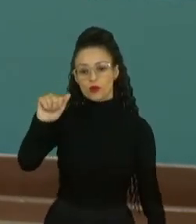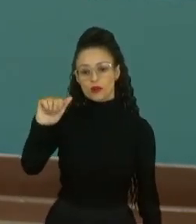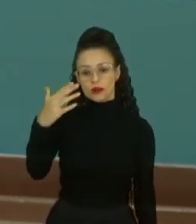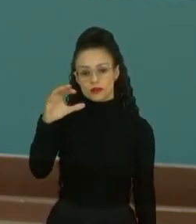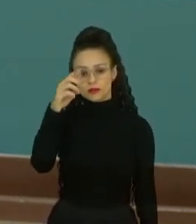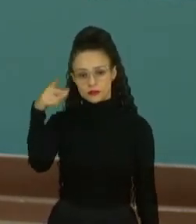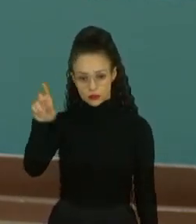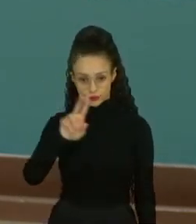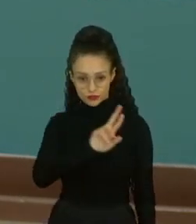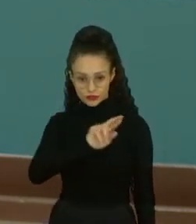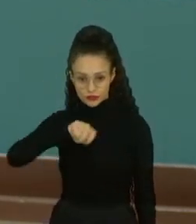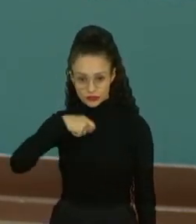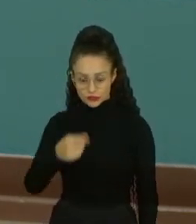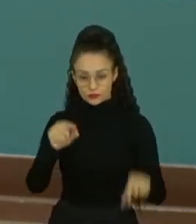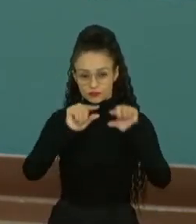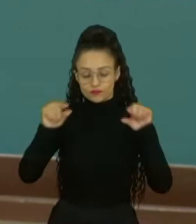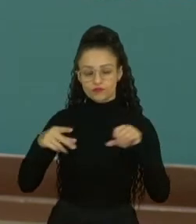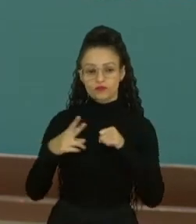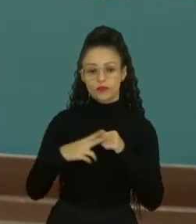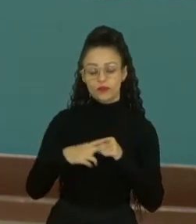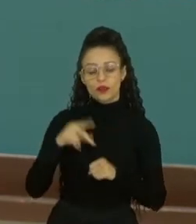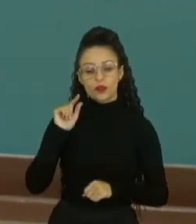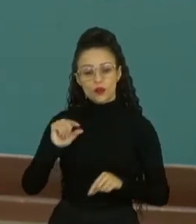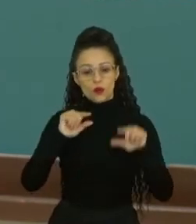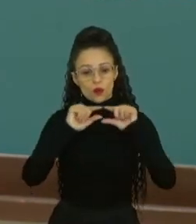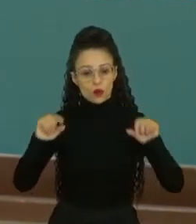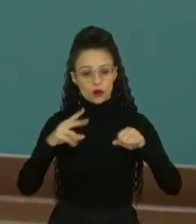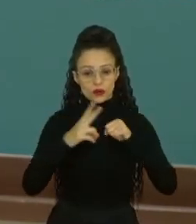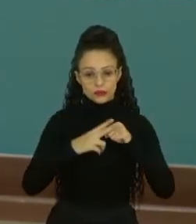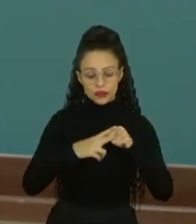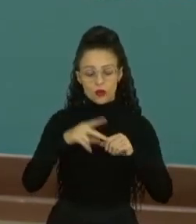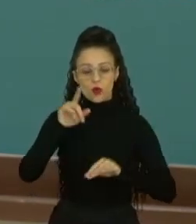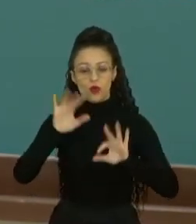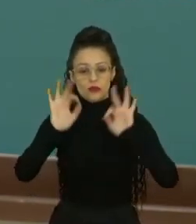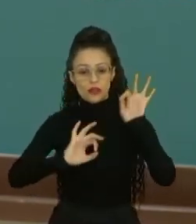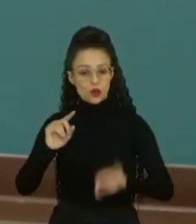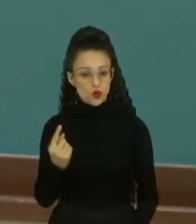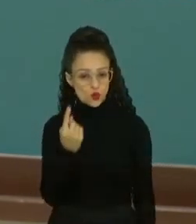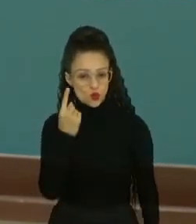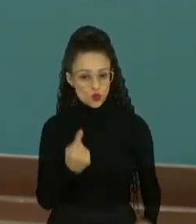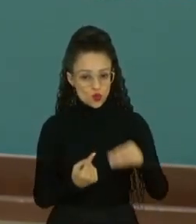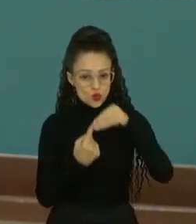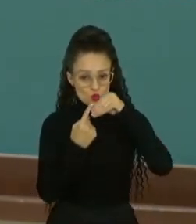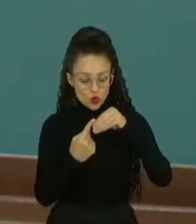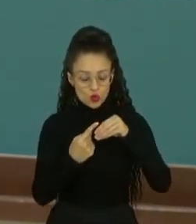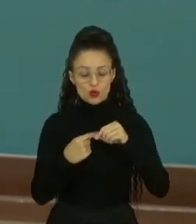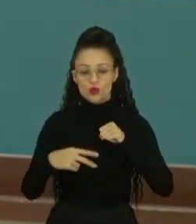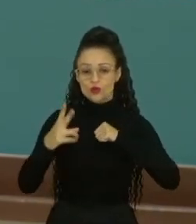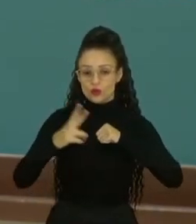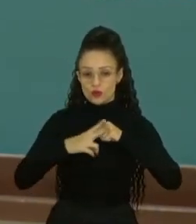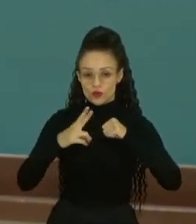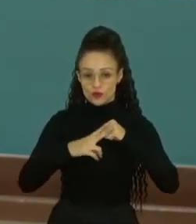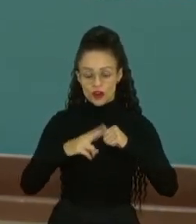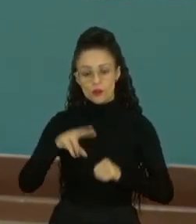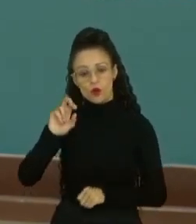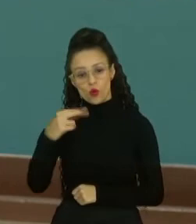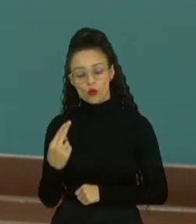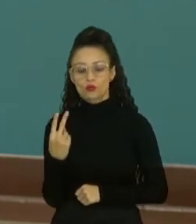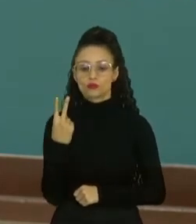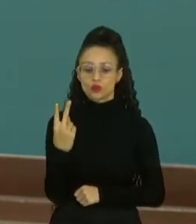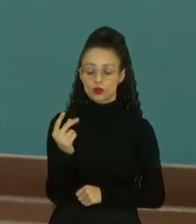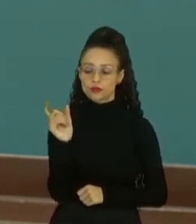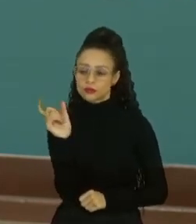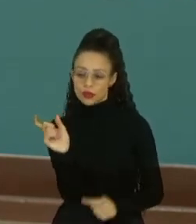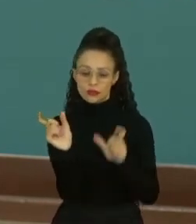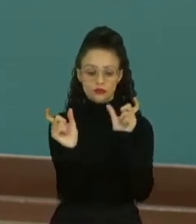de oração. Cada oração é organizada por um único verbo ou ainda uma locução verbal, quando eu tenho 2 verbos,